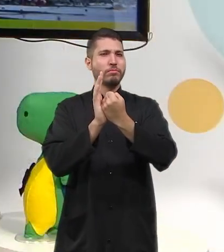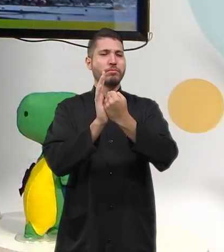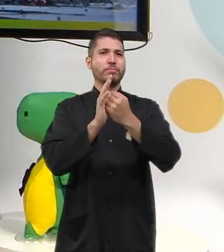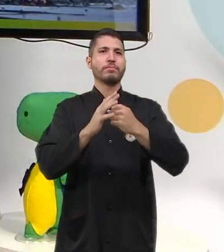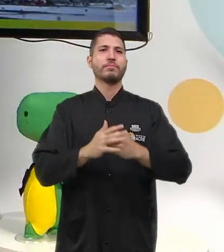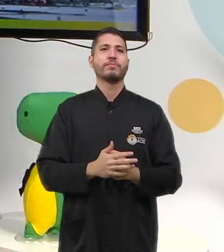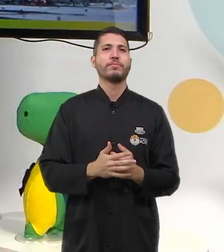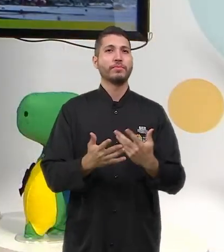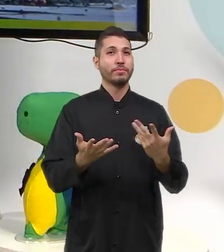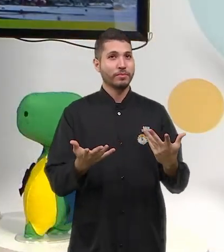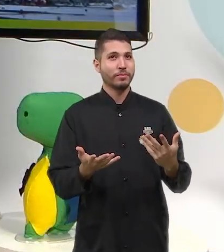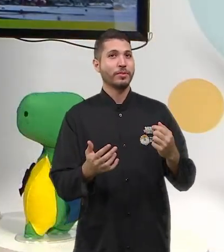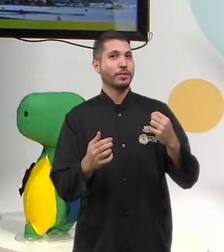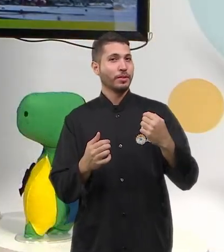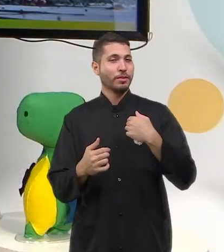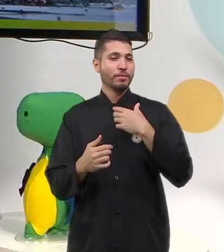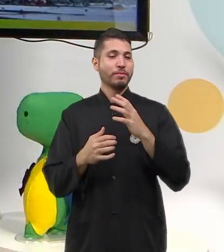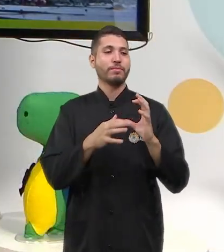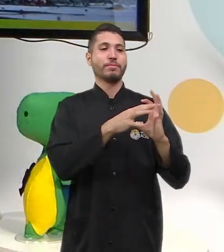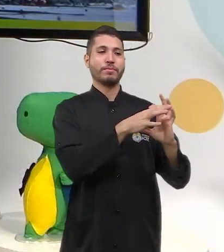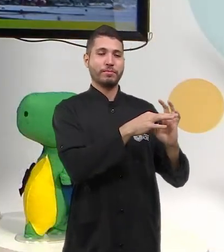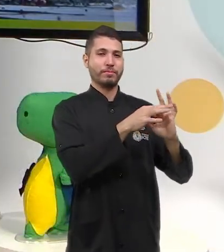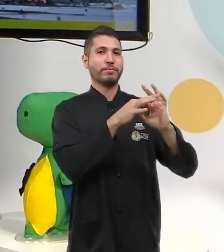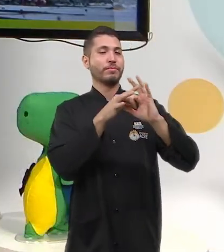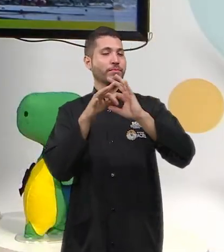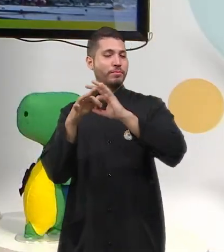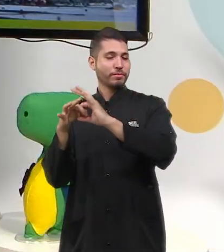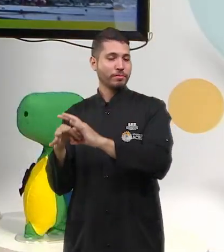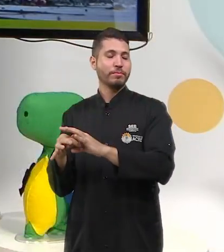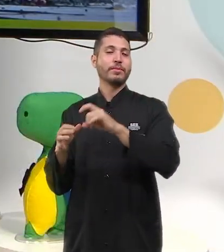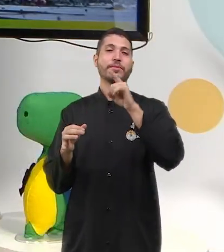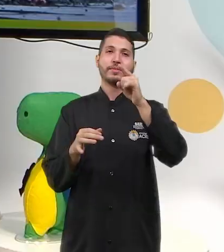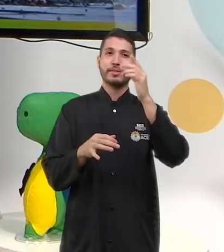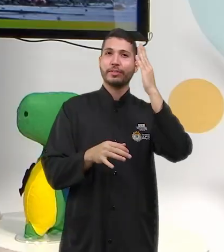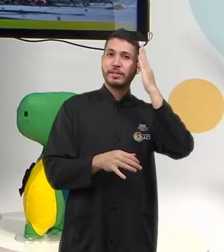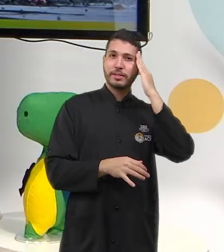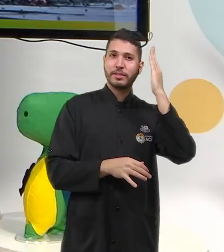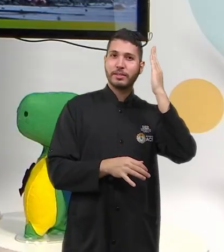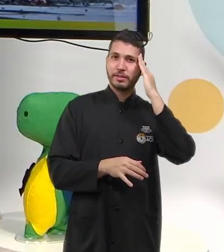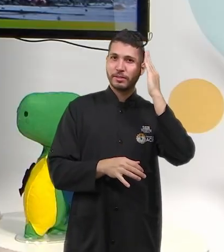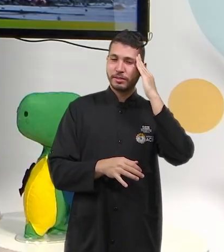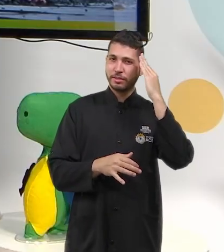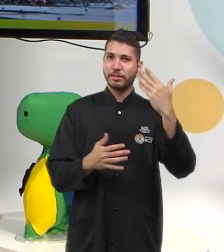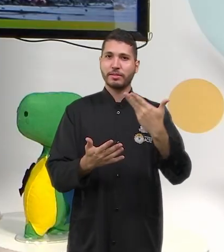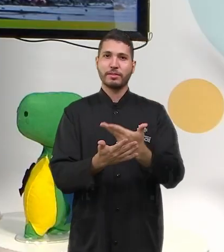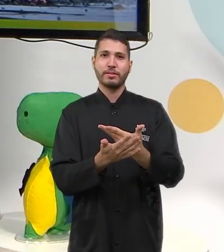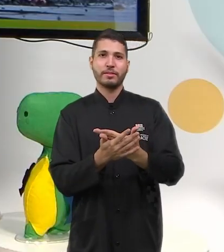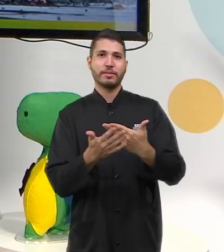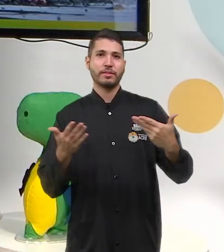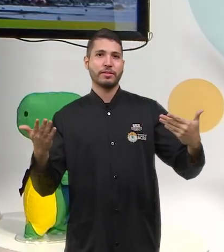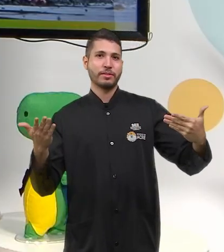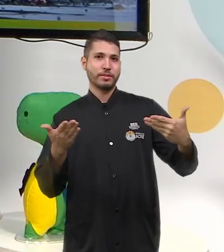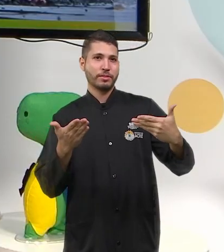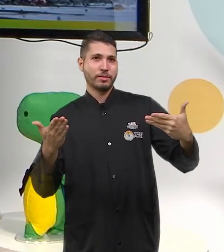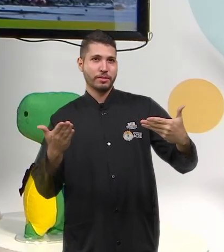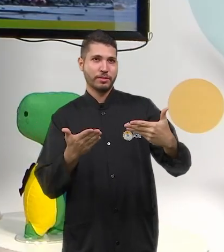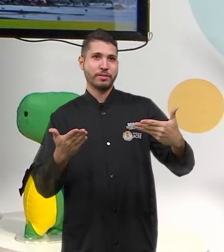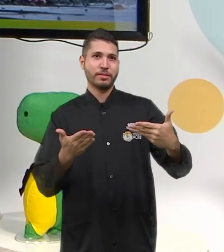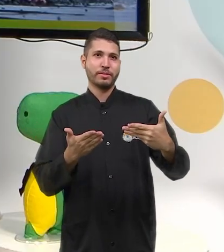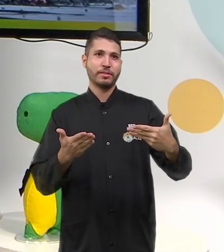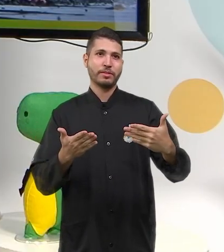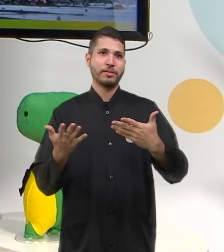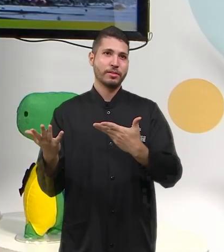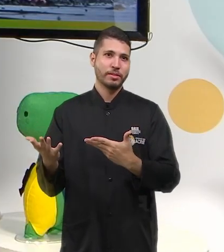contextualizando, já ambientando, que a gente vai entender esse corpo como um arcabouço mais amplo, mais complexo, além